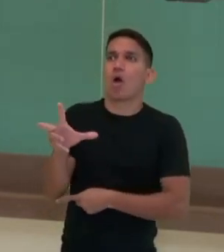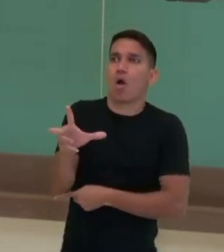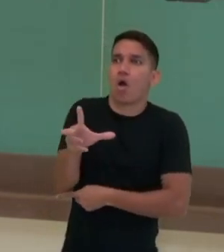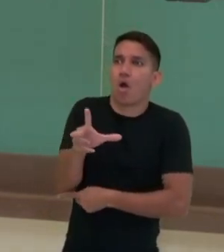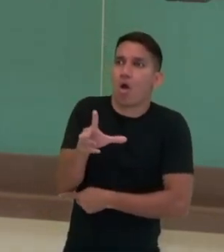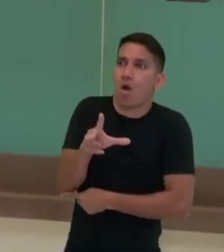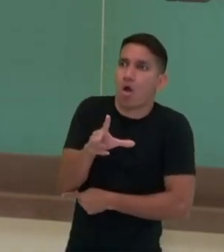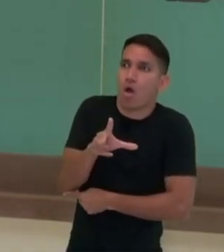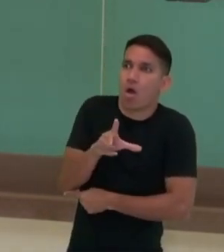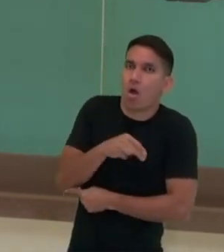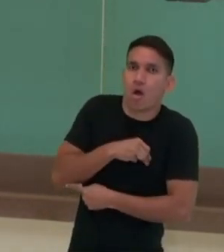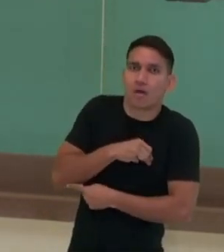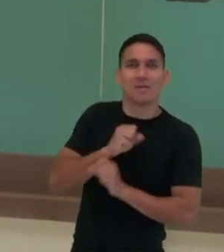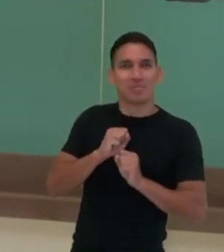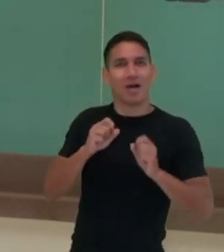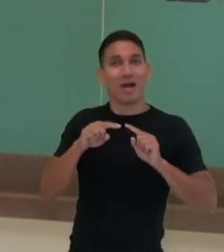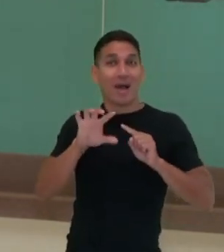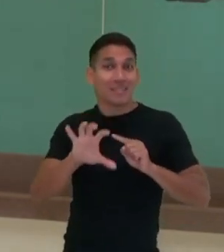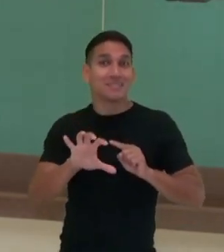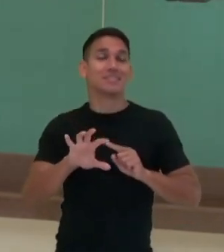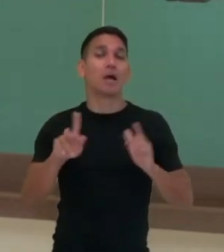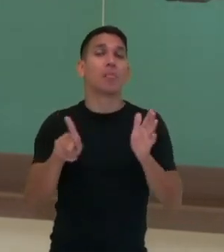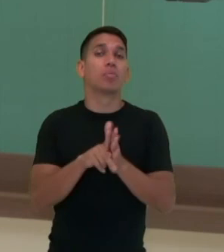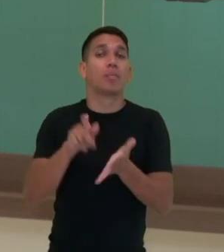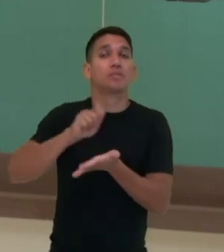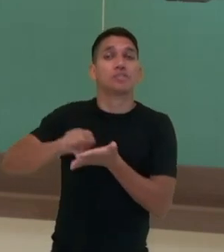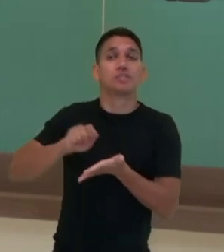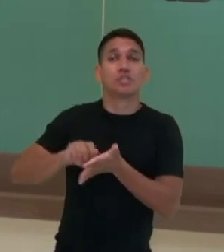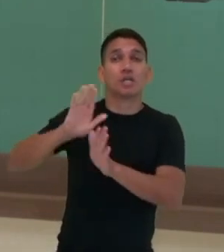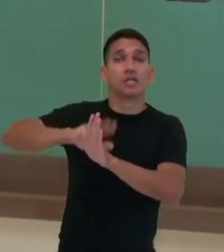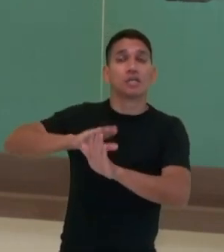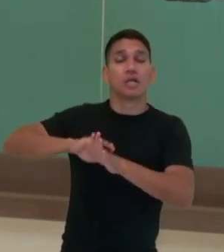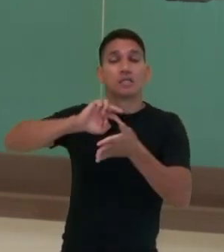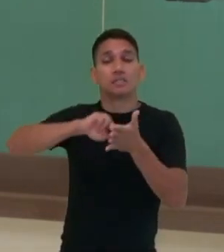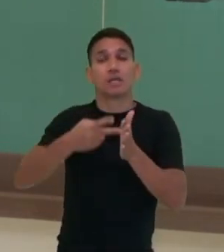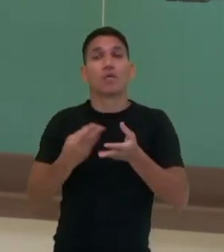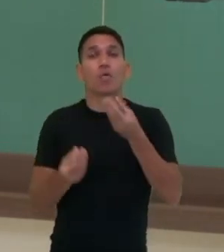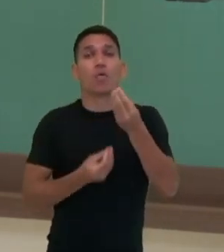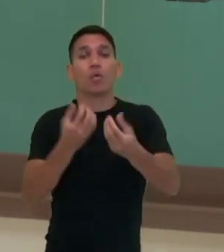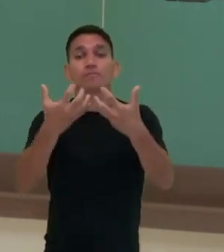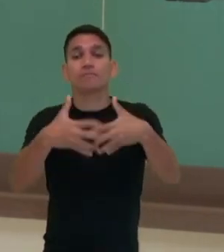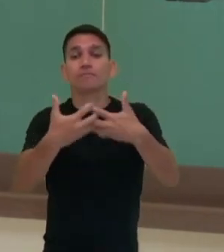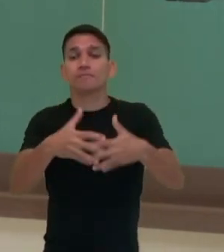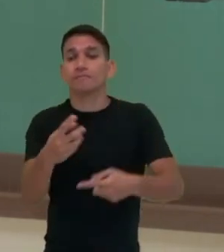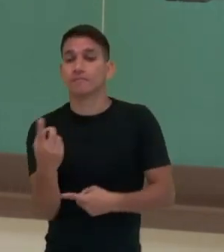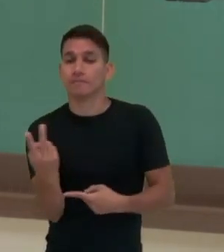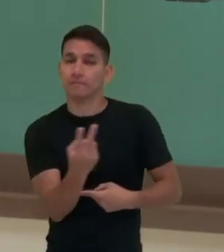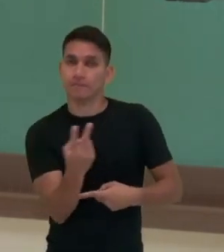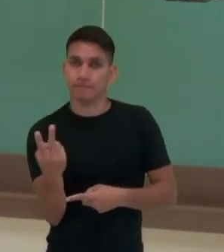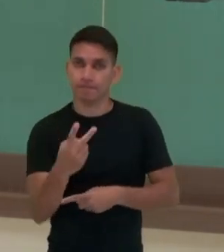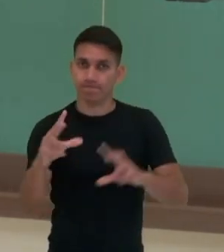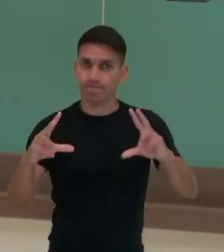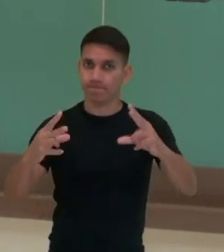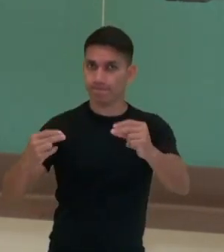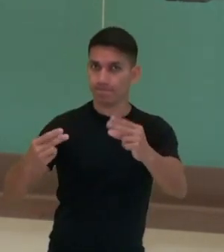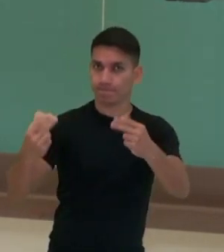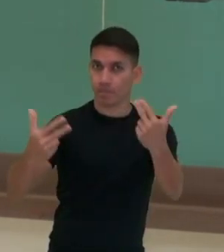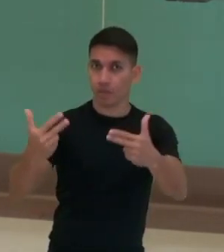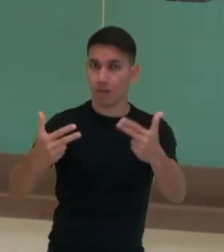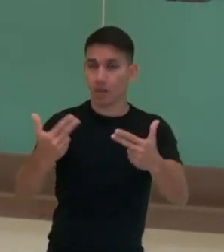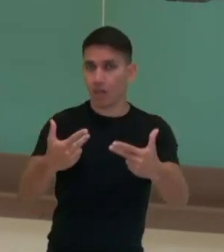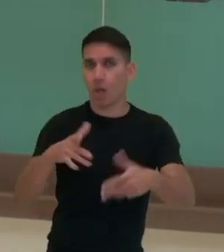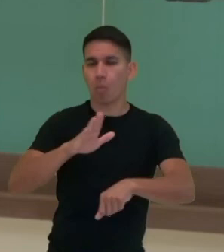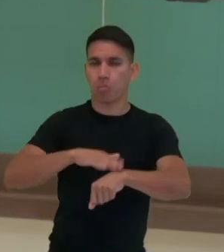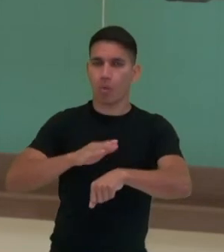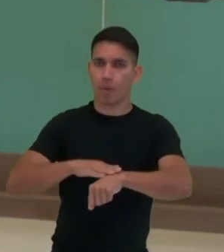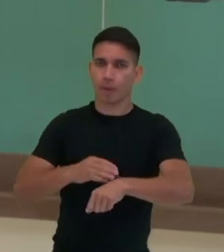né? Então, ele vai usar interjeições para situar ali os sentimentos naquele momento, tá? Expressar as